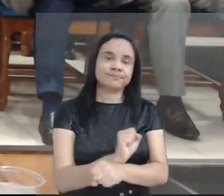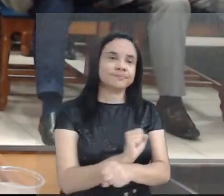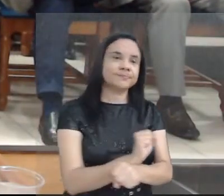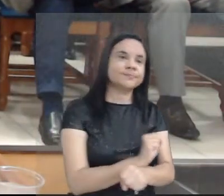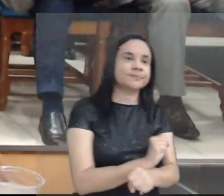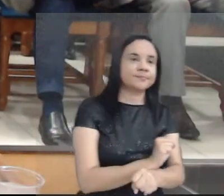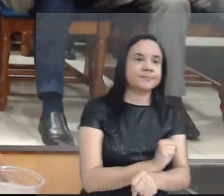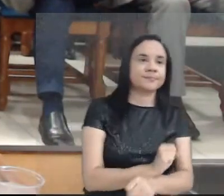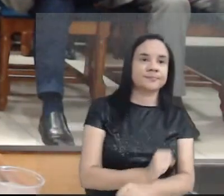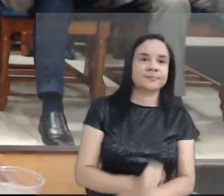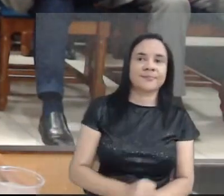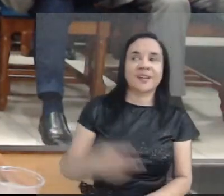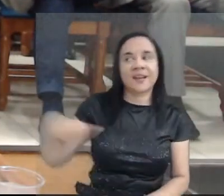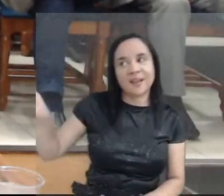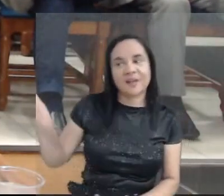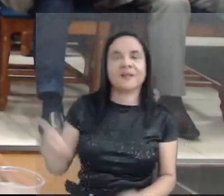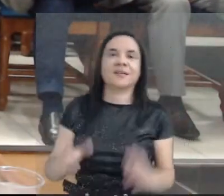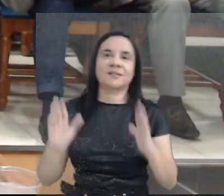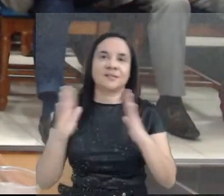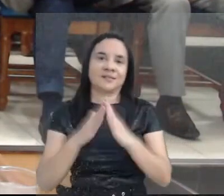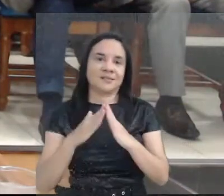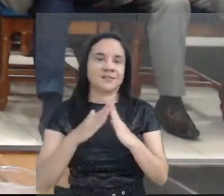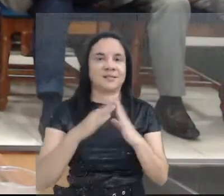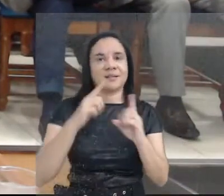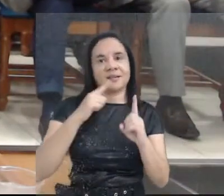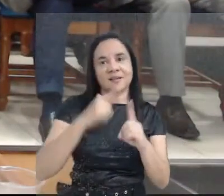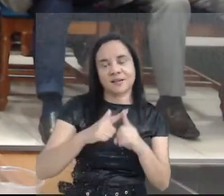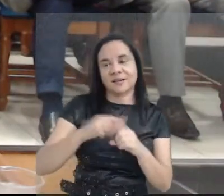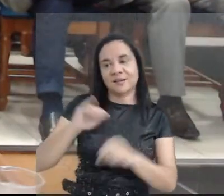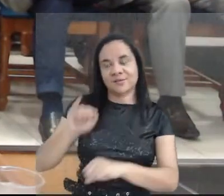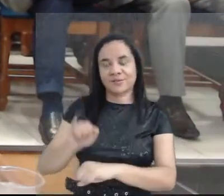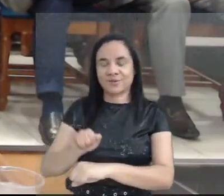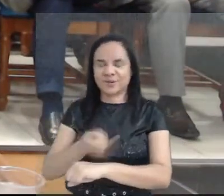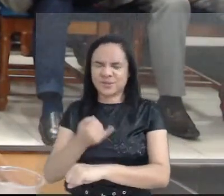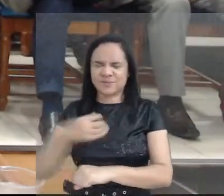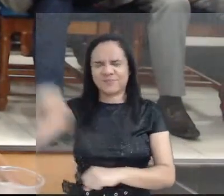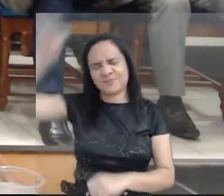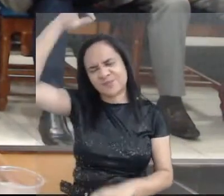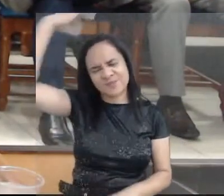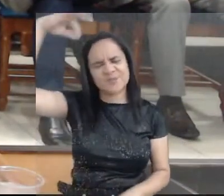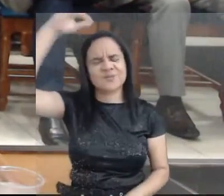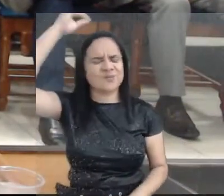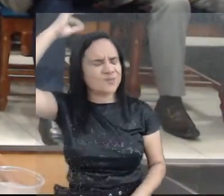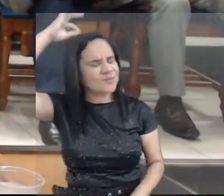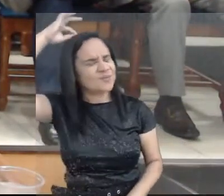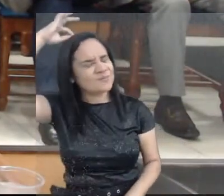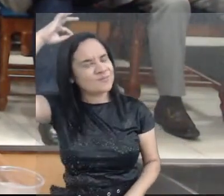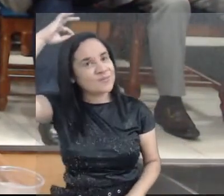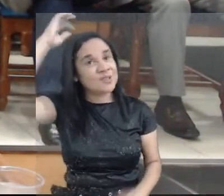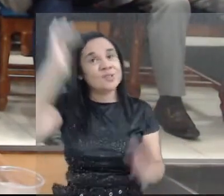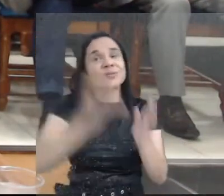Então a igreja em Jerusalém, cheia do Espírito Santo, e Jesus salvava todos os dias.